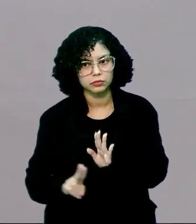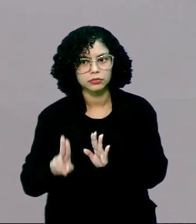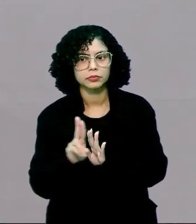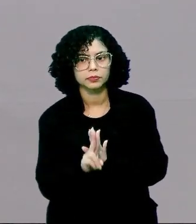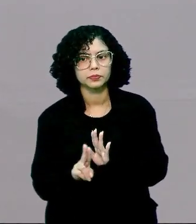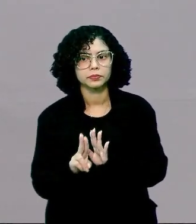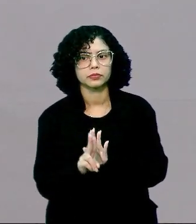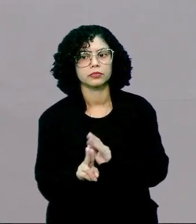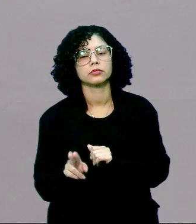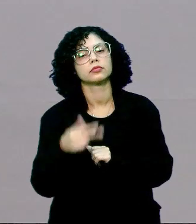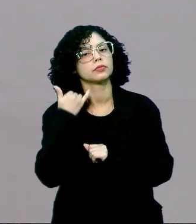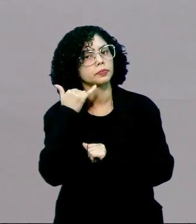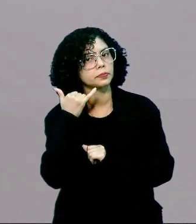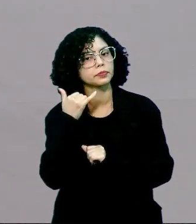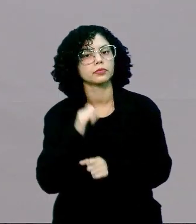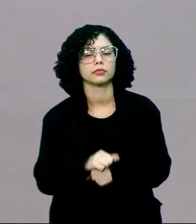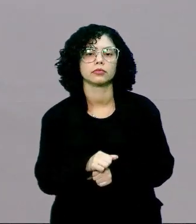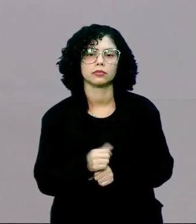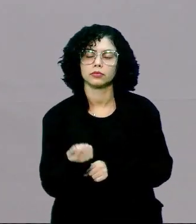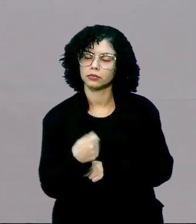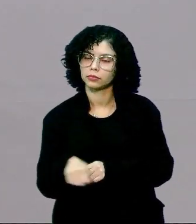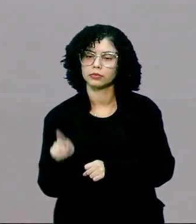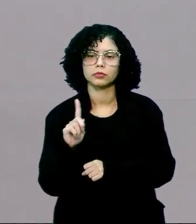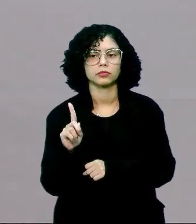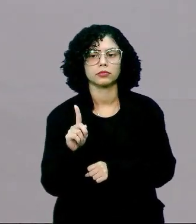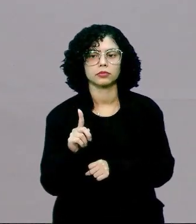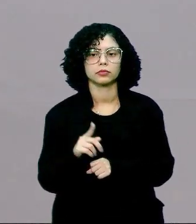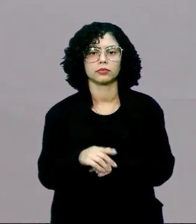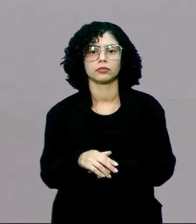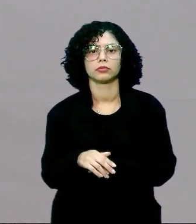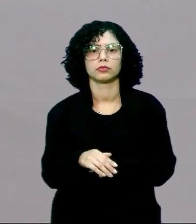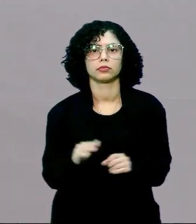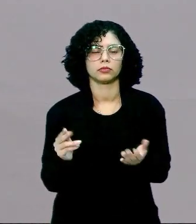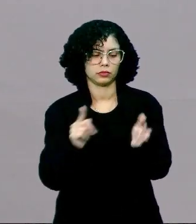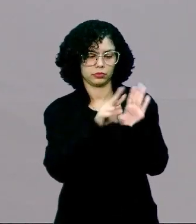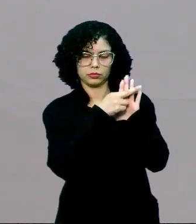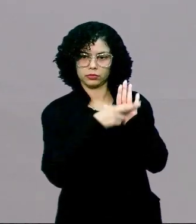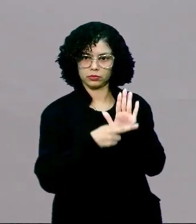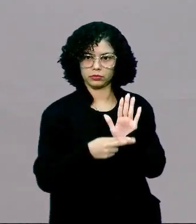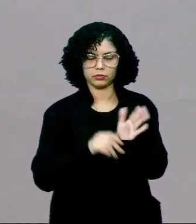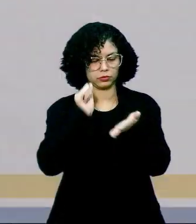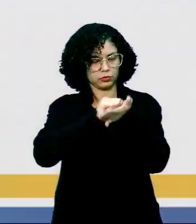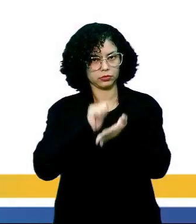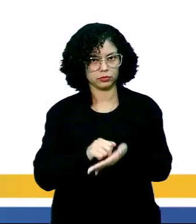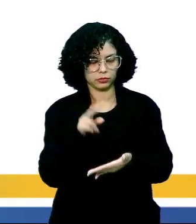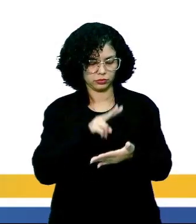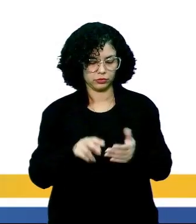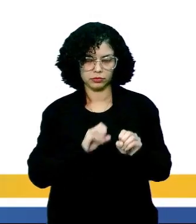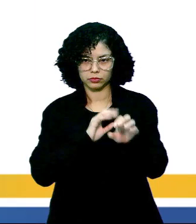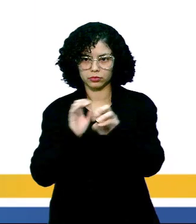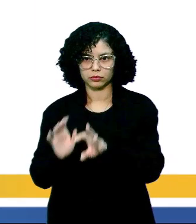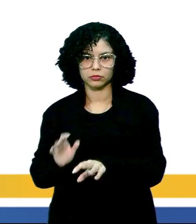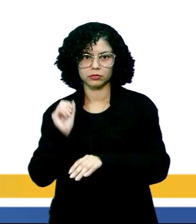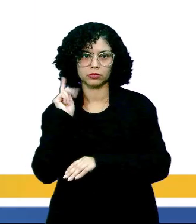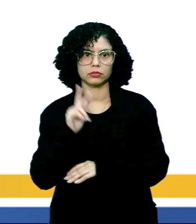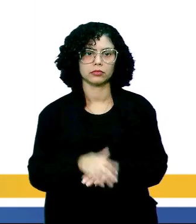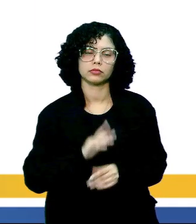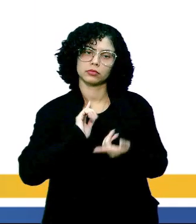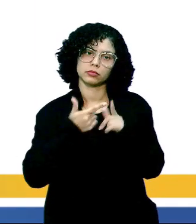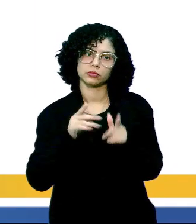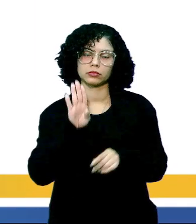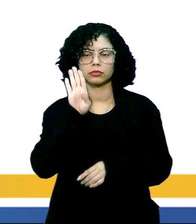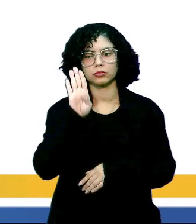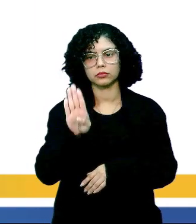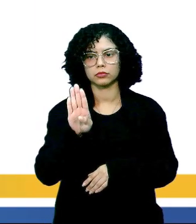utilizar o telefone, então elas não precisam de um manual ou algo do tipo para poder ensiná-las, ok?